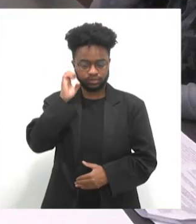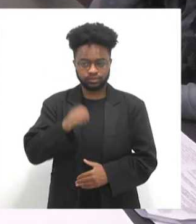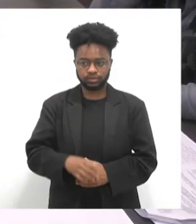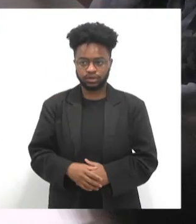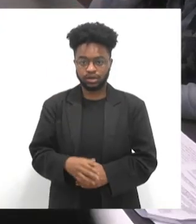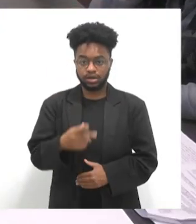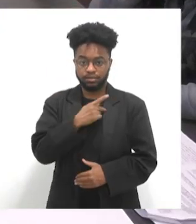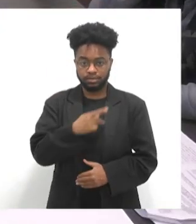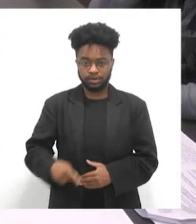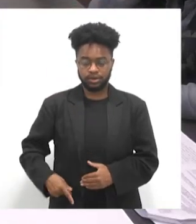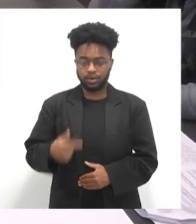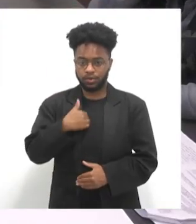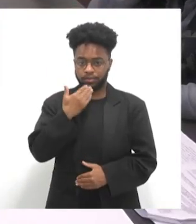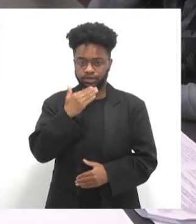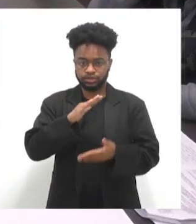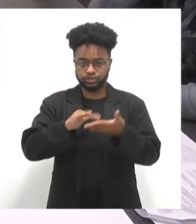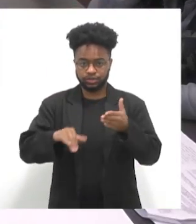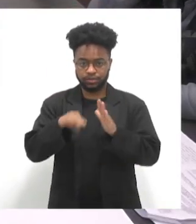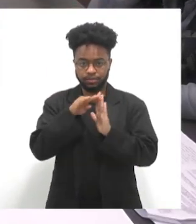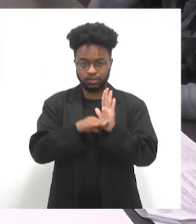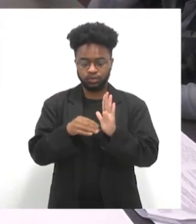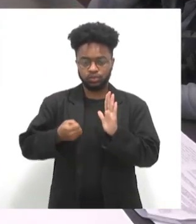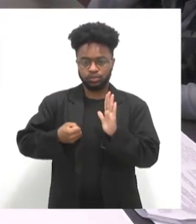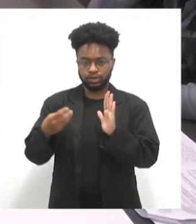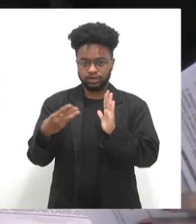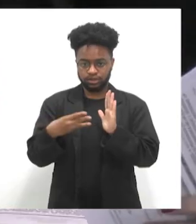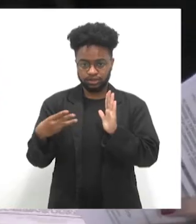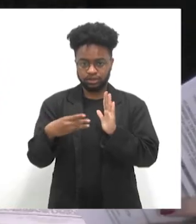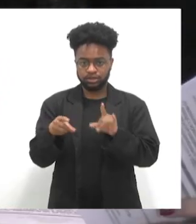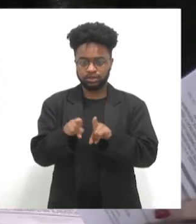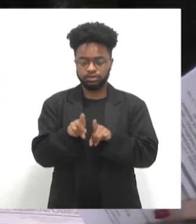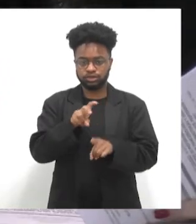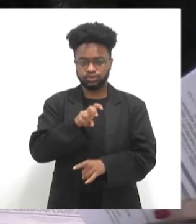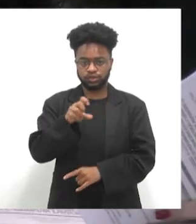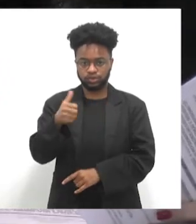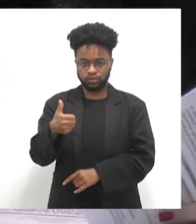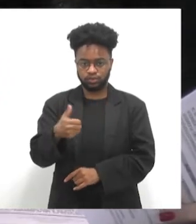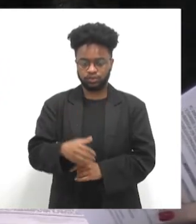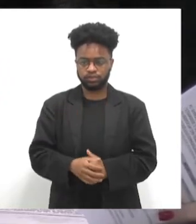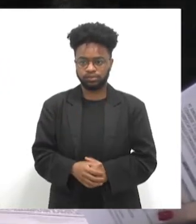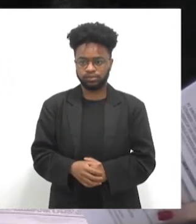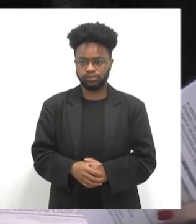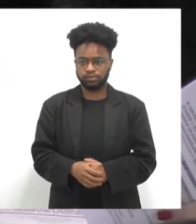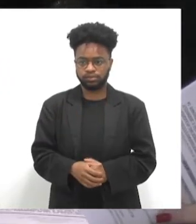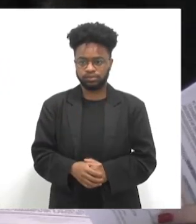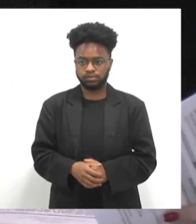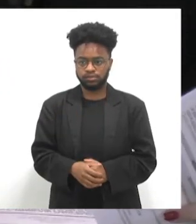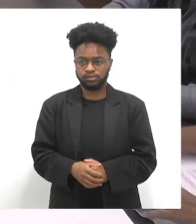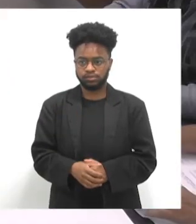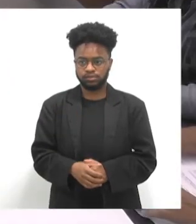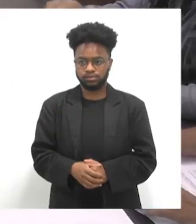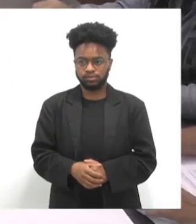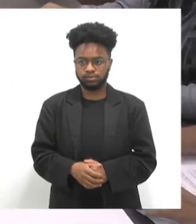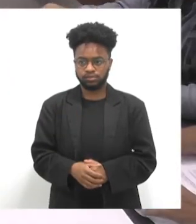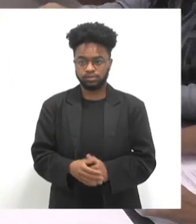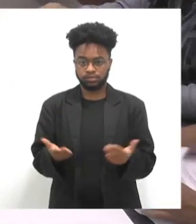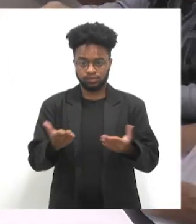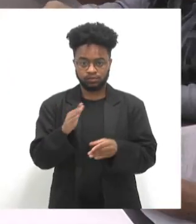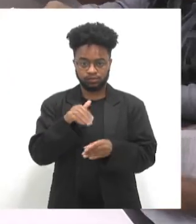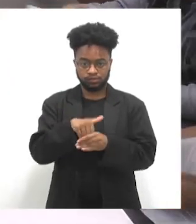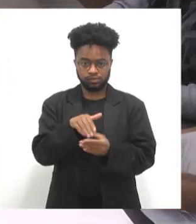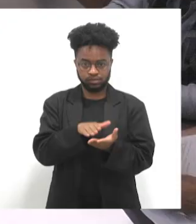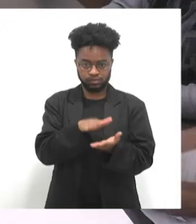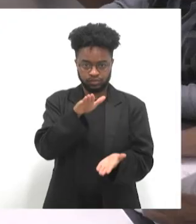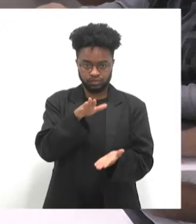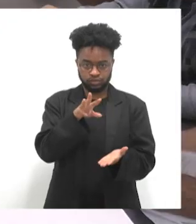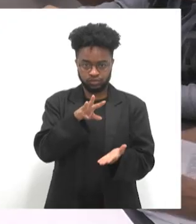queria pedir retirada de pauta do 33 e do 51. Eu ia falar agora, pode botar em bloco